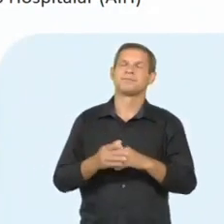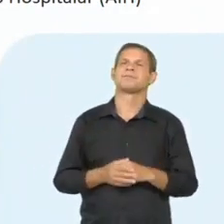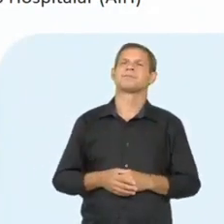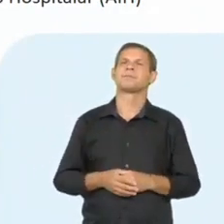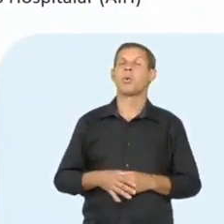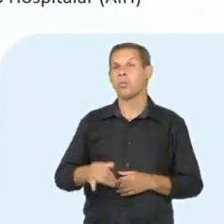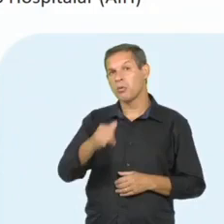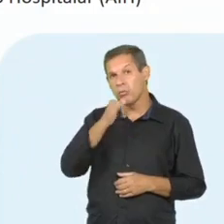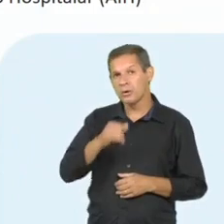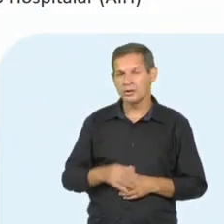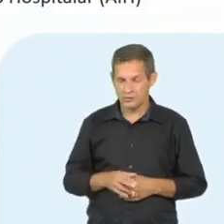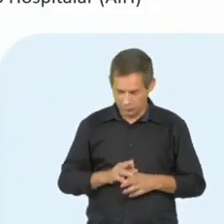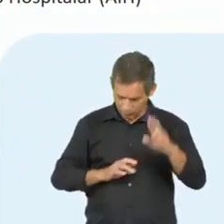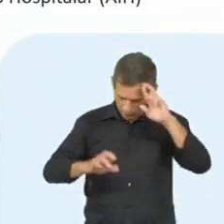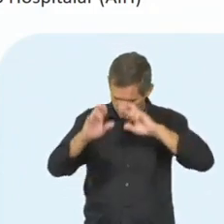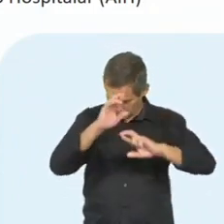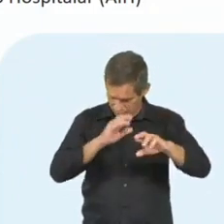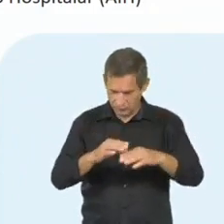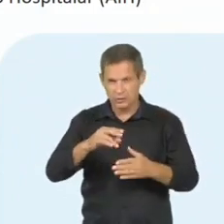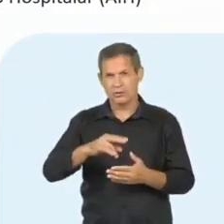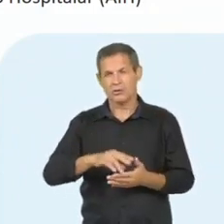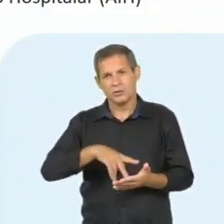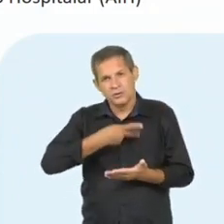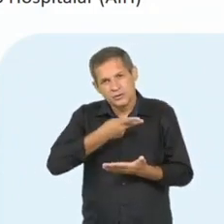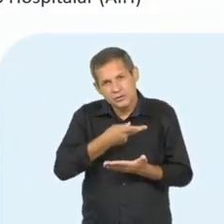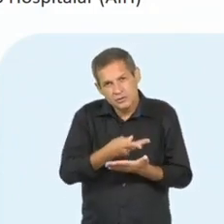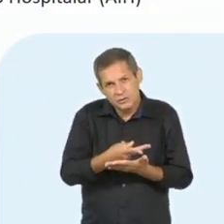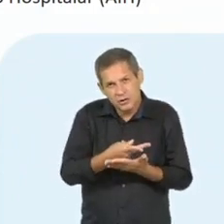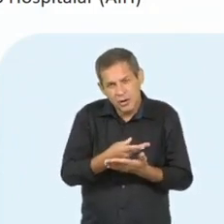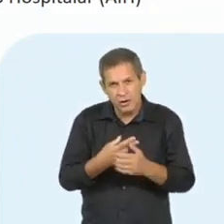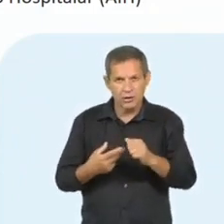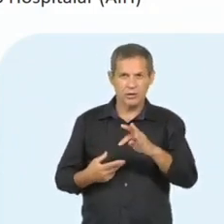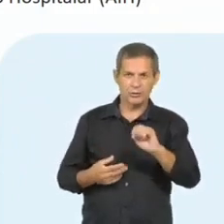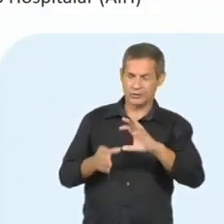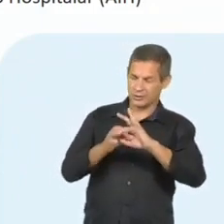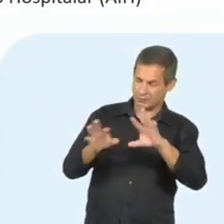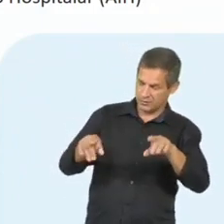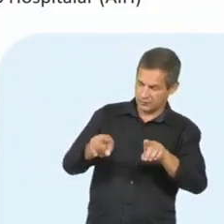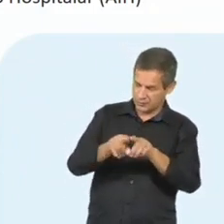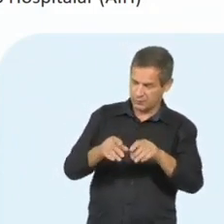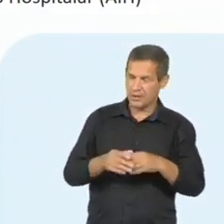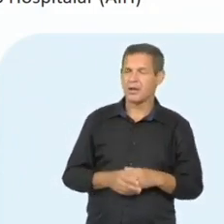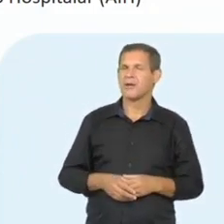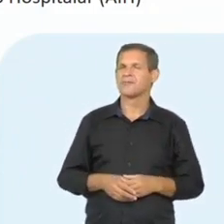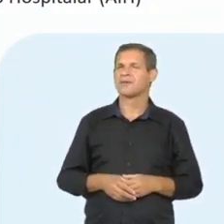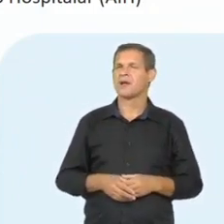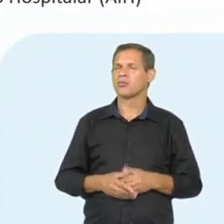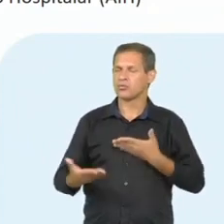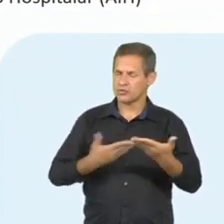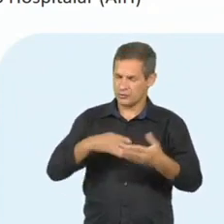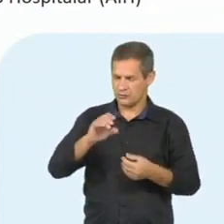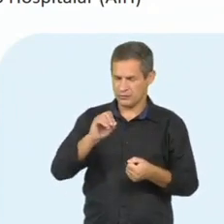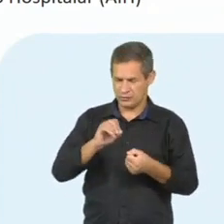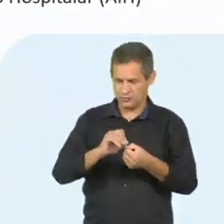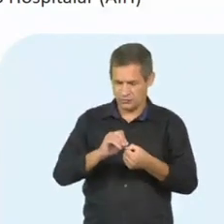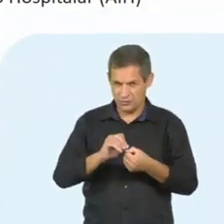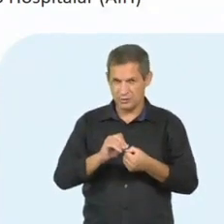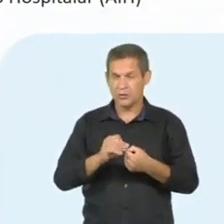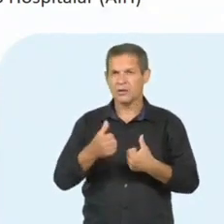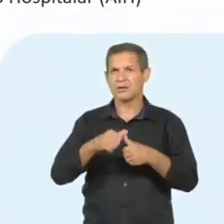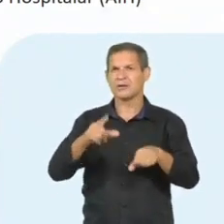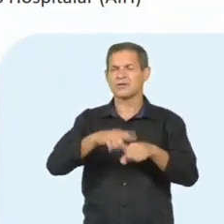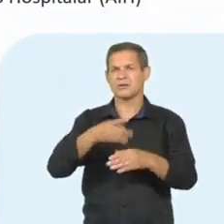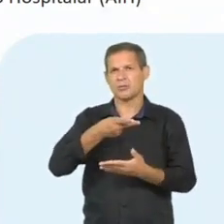Como, por exemplo, o diagnóstico de internação, alta e os procedimentos que foram realizados durante esse período